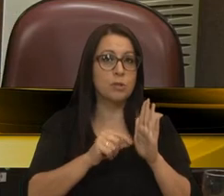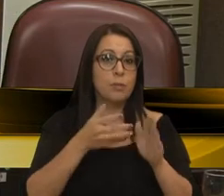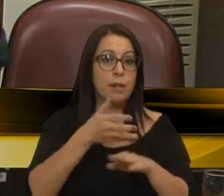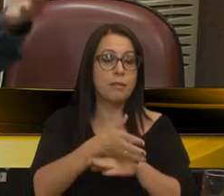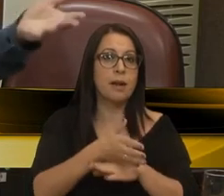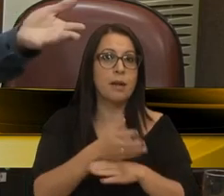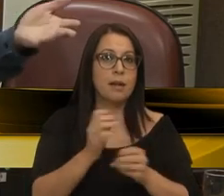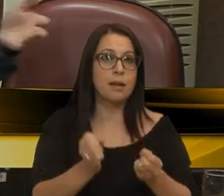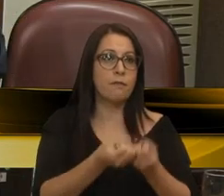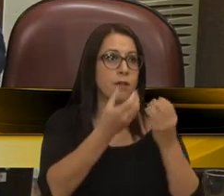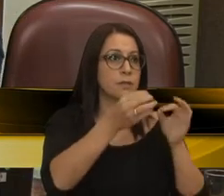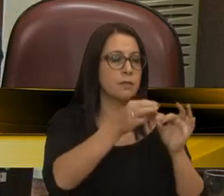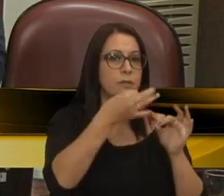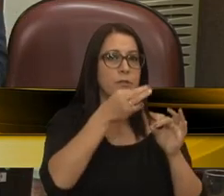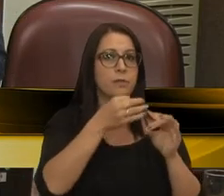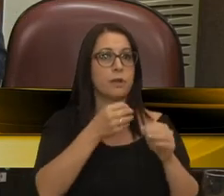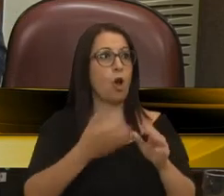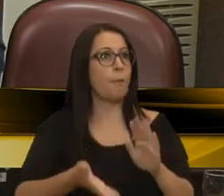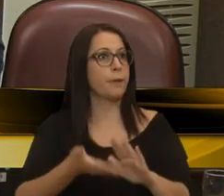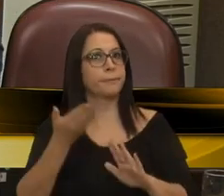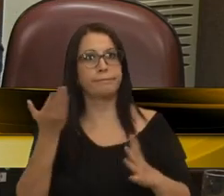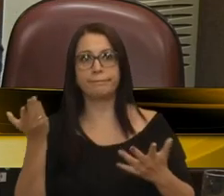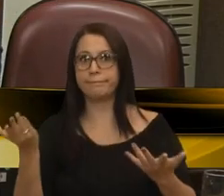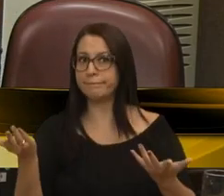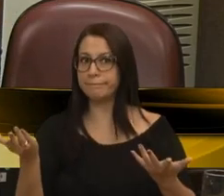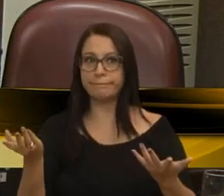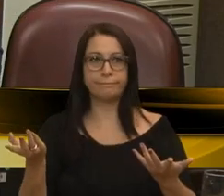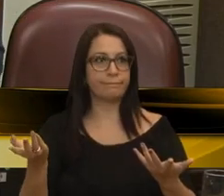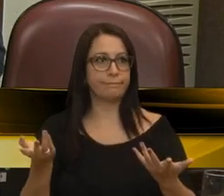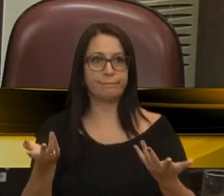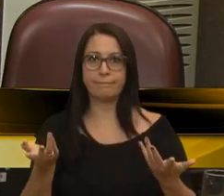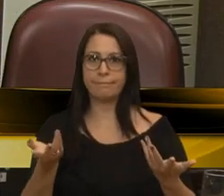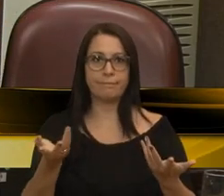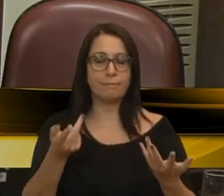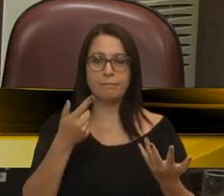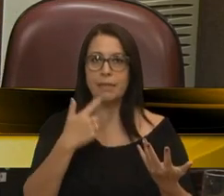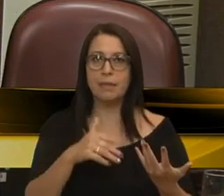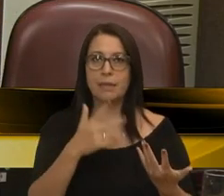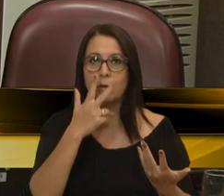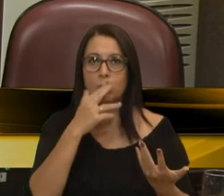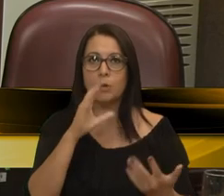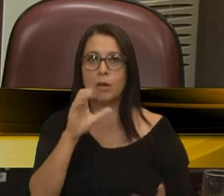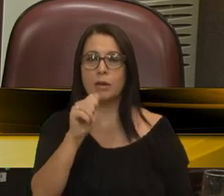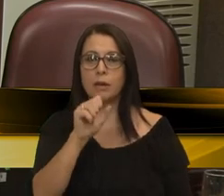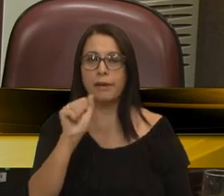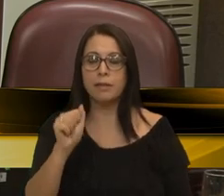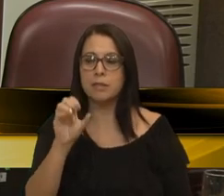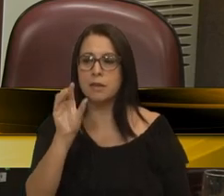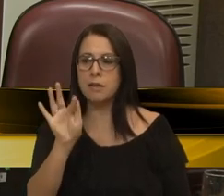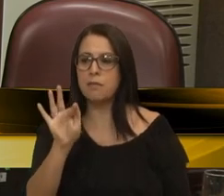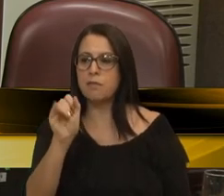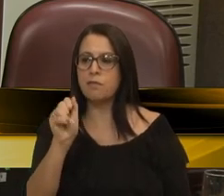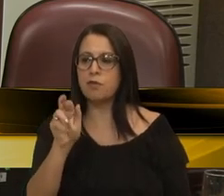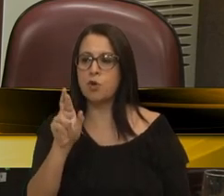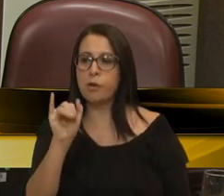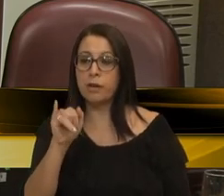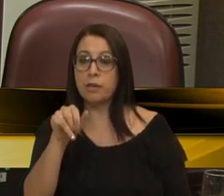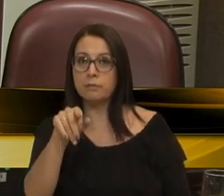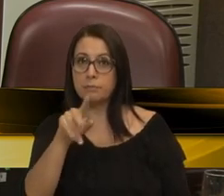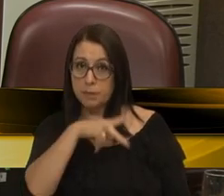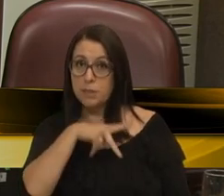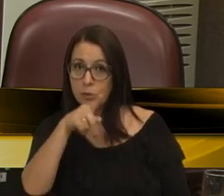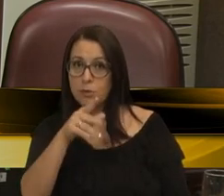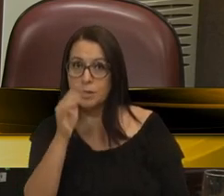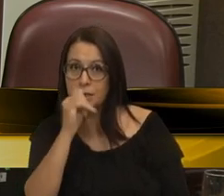dia para a noite aumentaram. Não, olha, é pagar para ver, né? É caça... Fiorin, presidente, o senhor que é italiano, né?